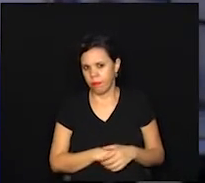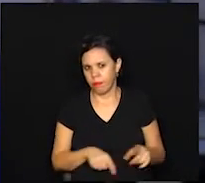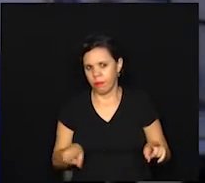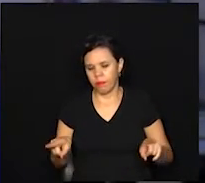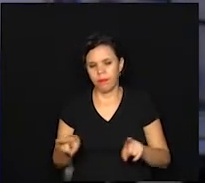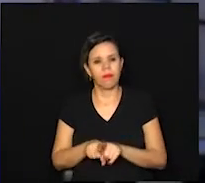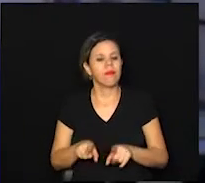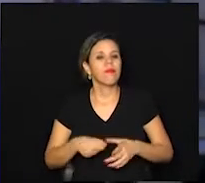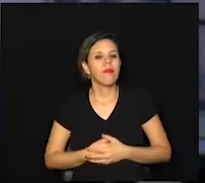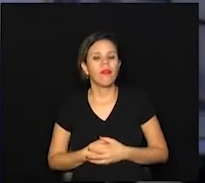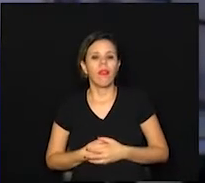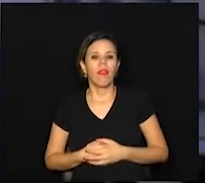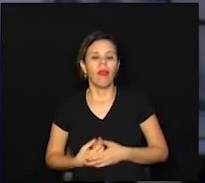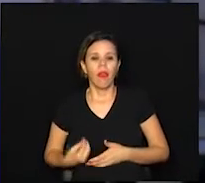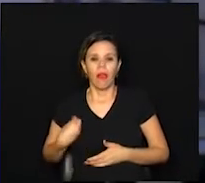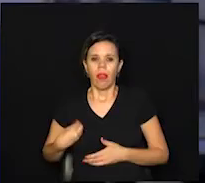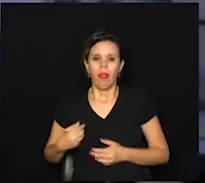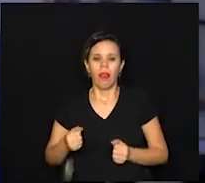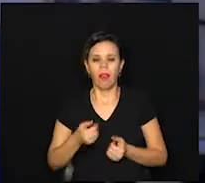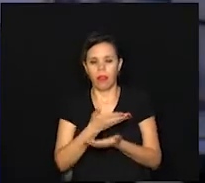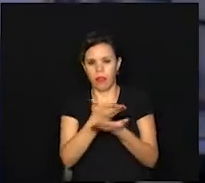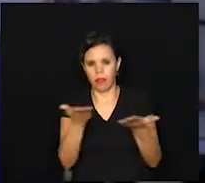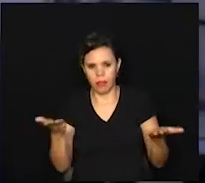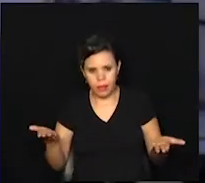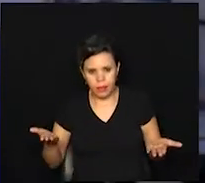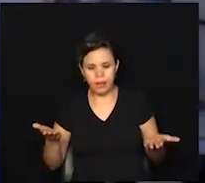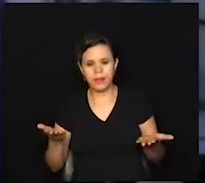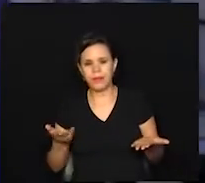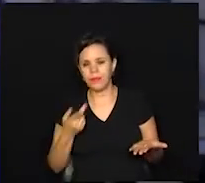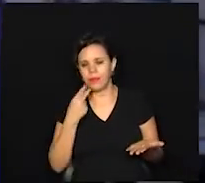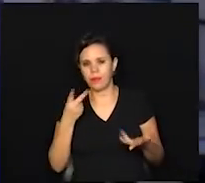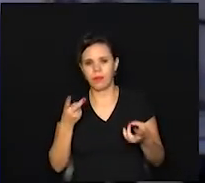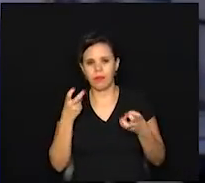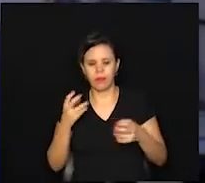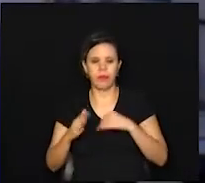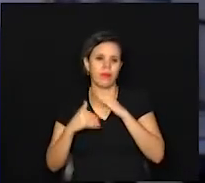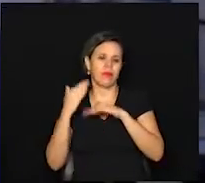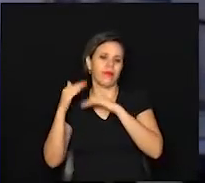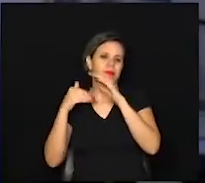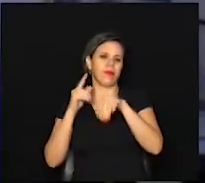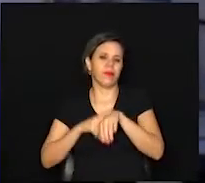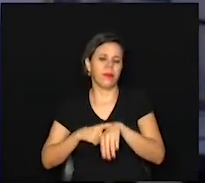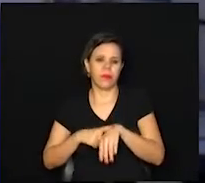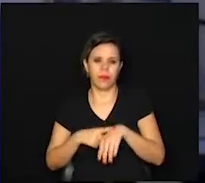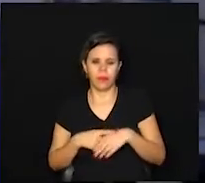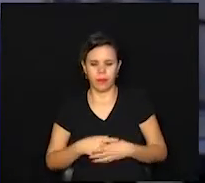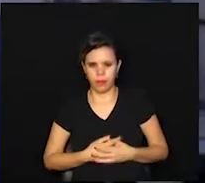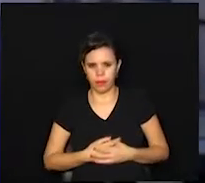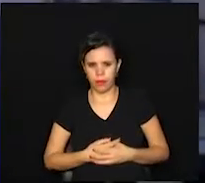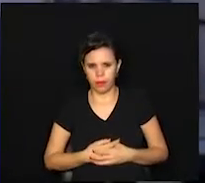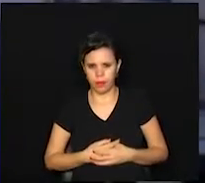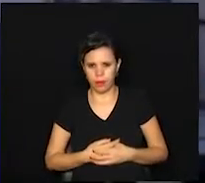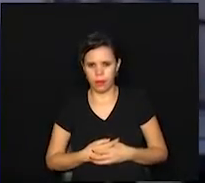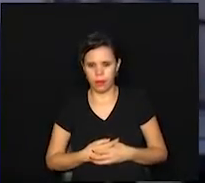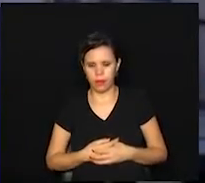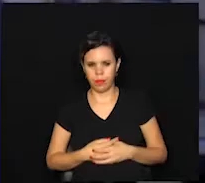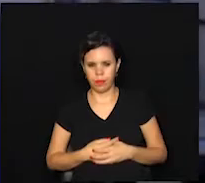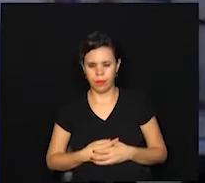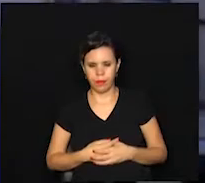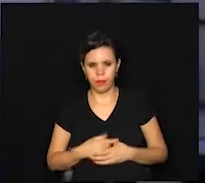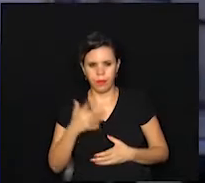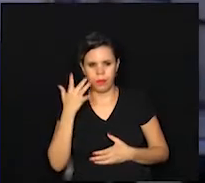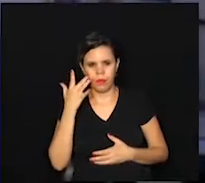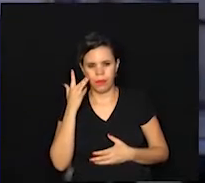Também vocês estão construindo os pilares para avançar no momento que isso se colocar, né? Então, eu acho que é